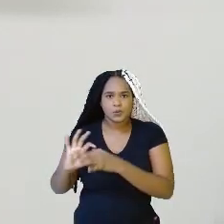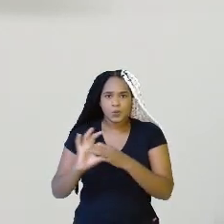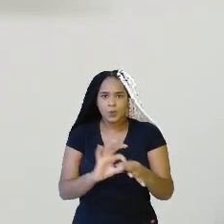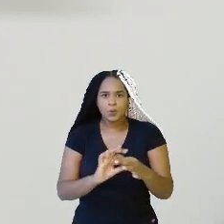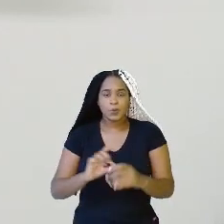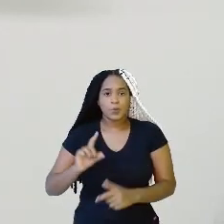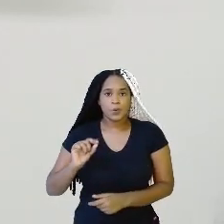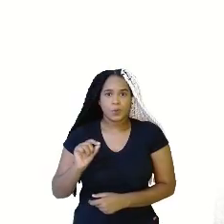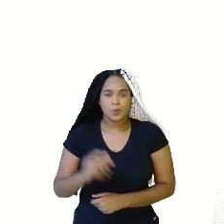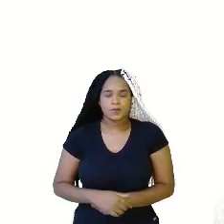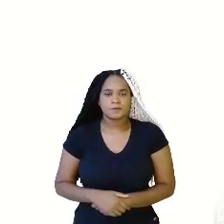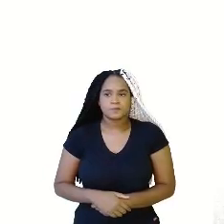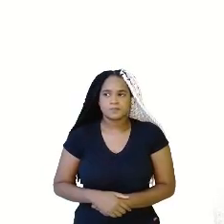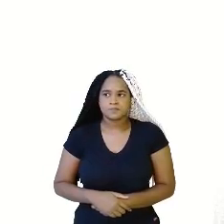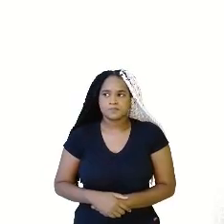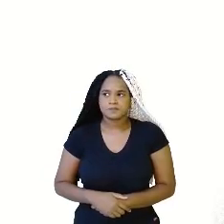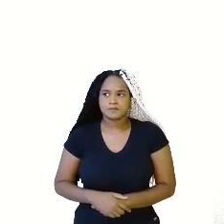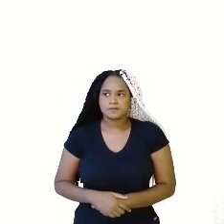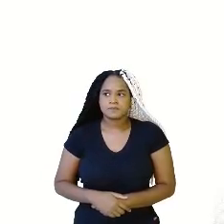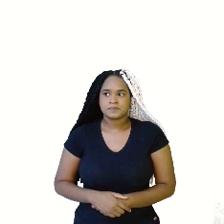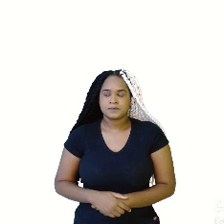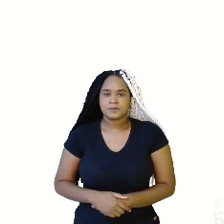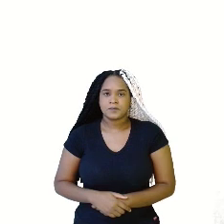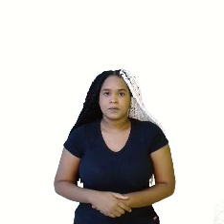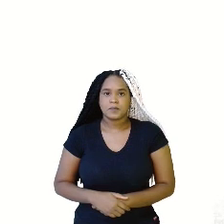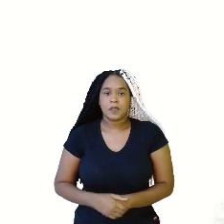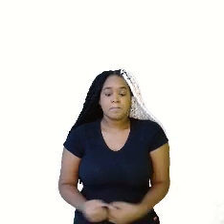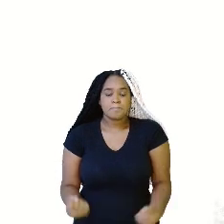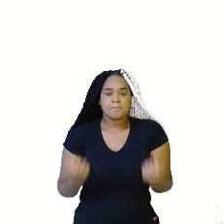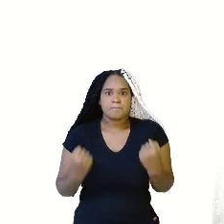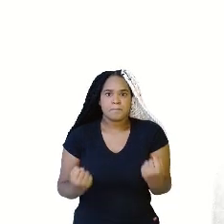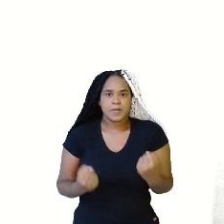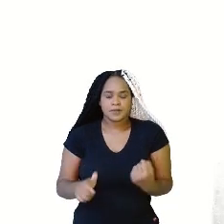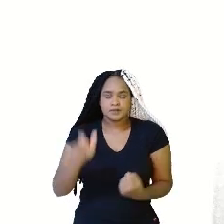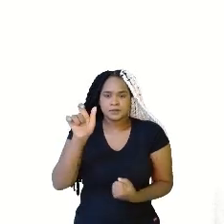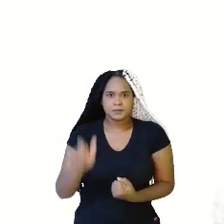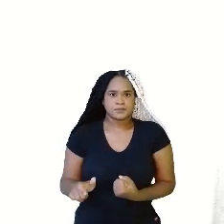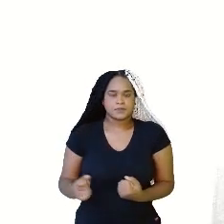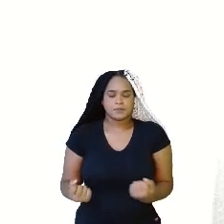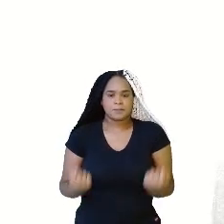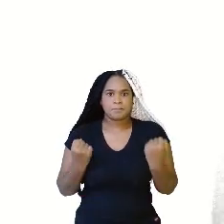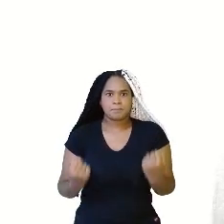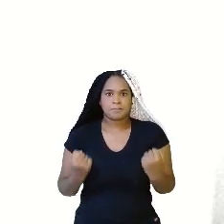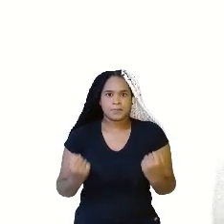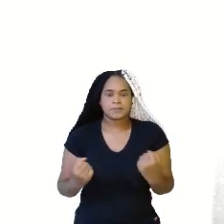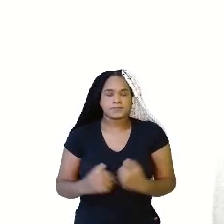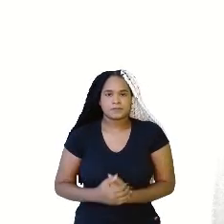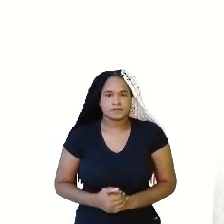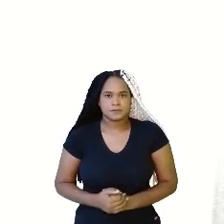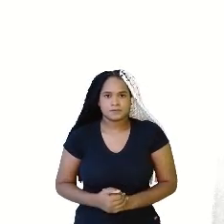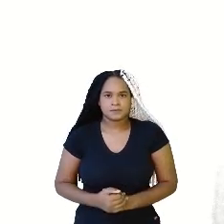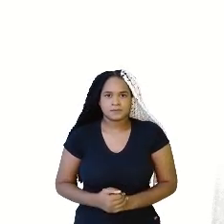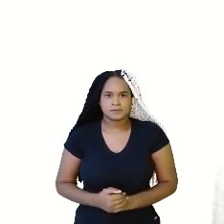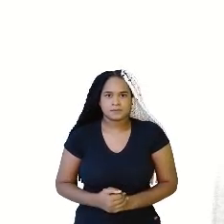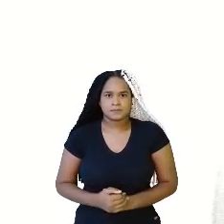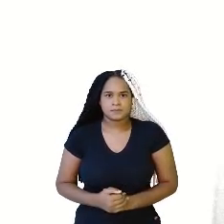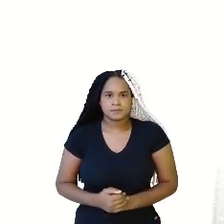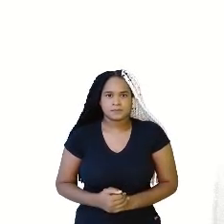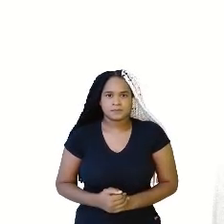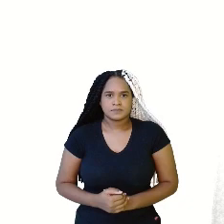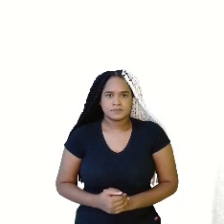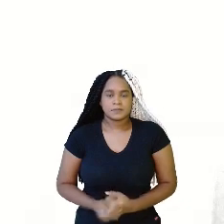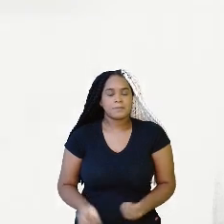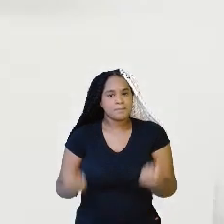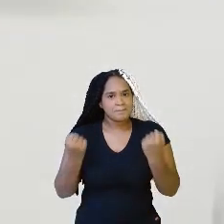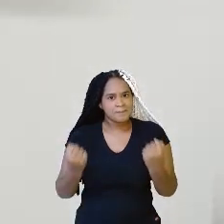é medir a altura, medir o peso, perdão. Medir a... Oxente, é o